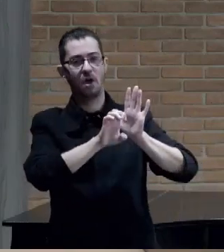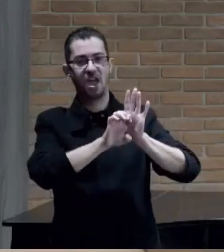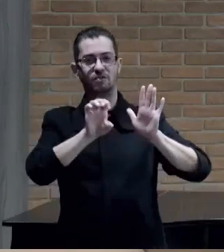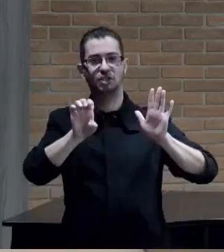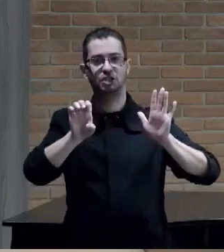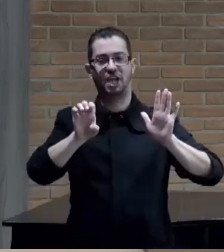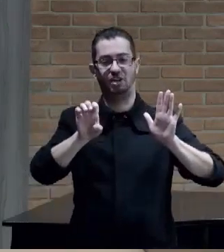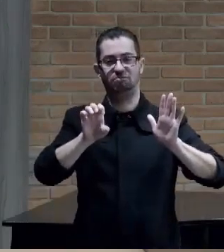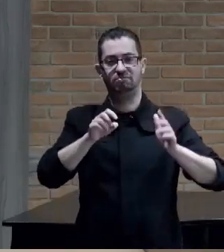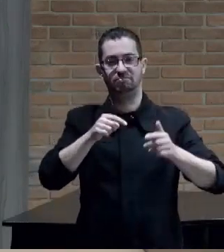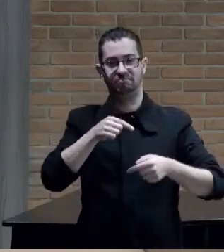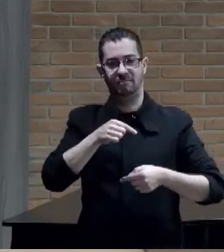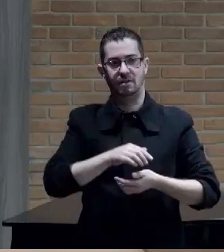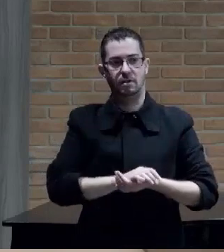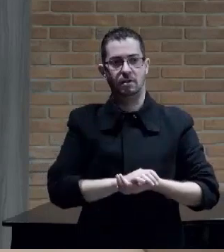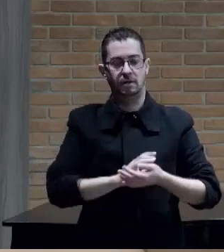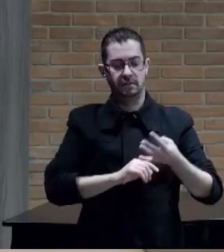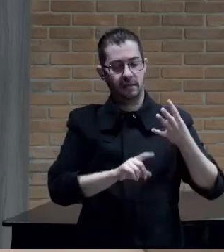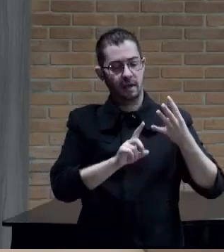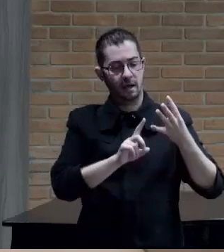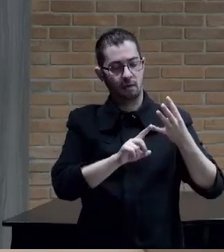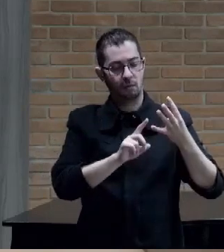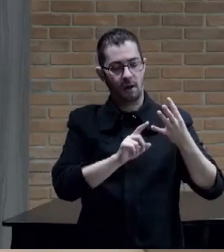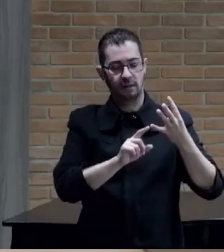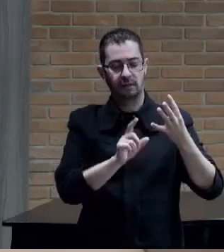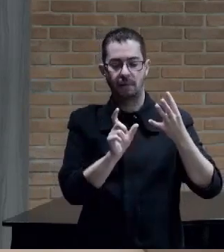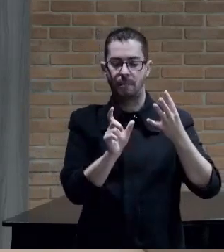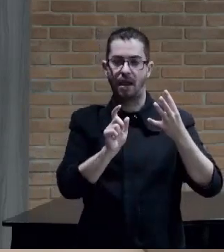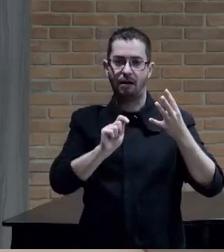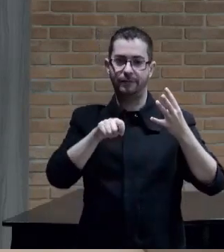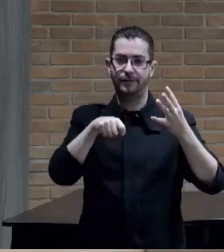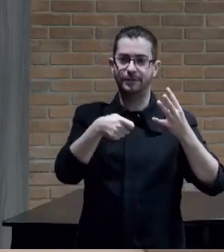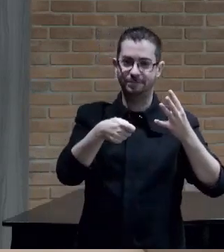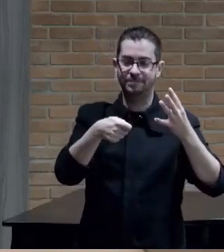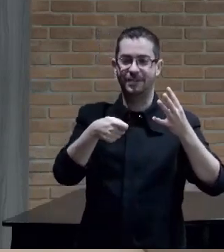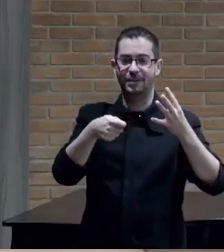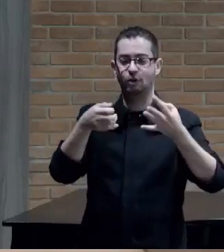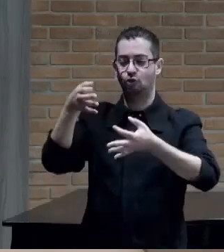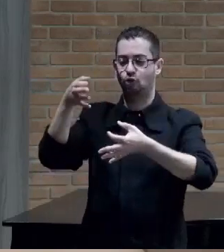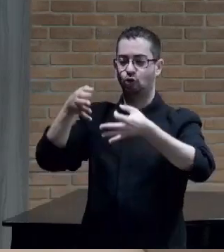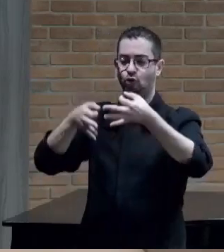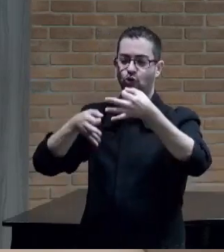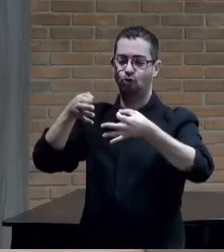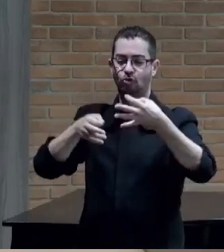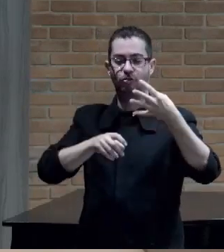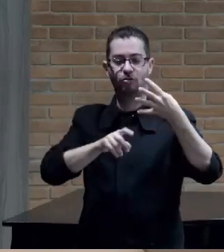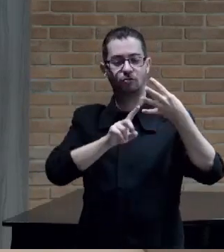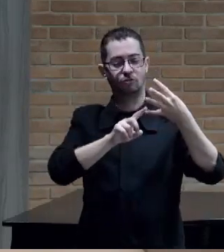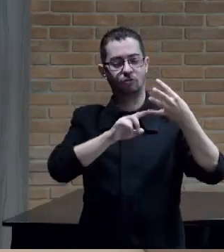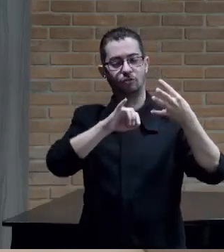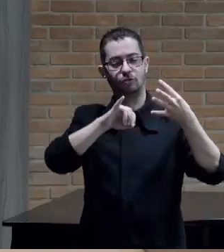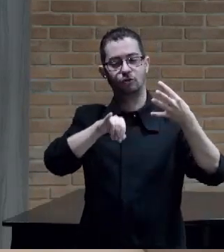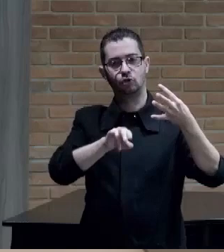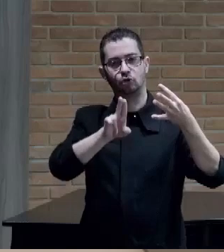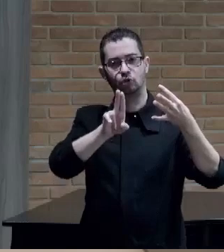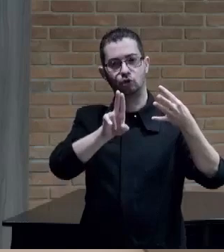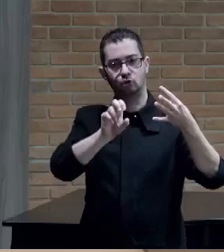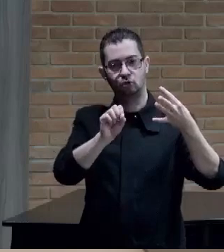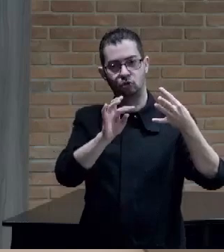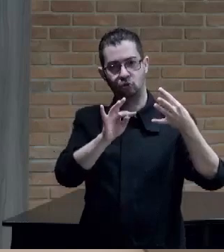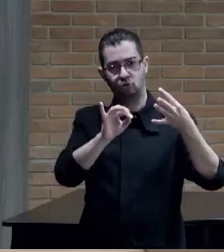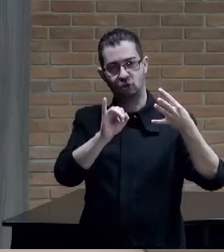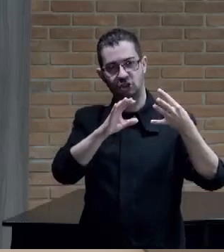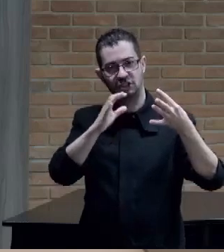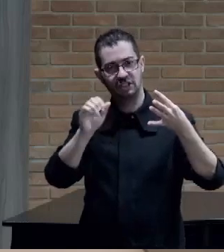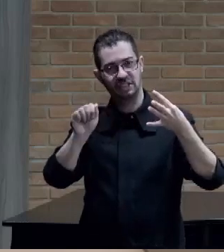Essa aqui seria a nossa quarta palavra-chave, justiça. Lá em Romanos, no capítulo 3,